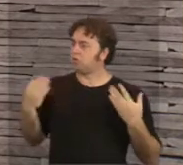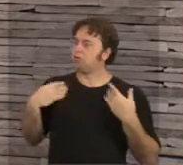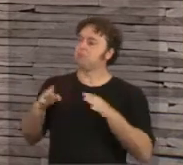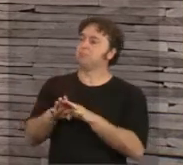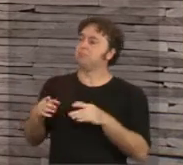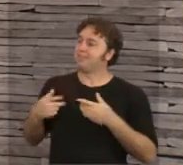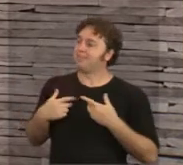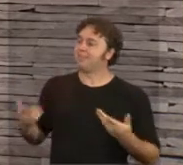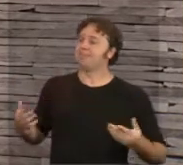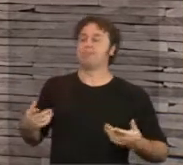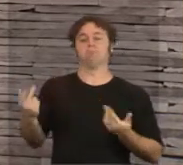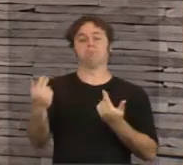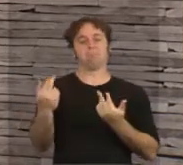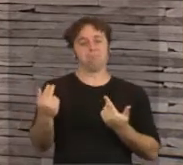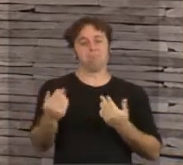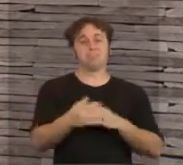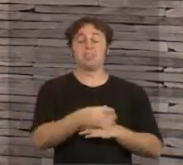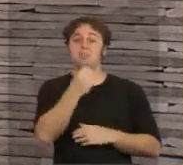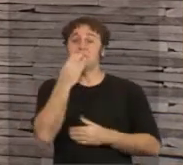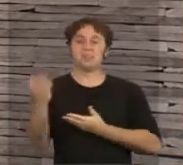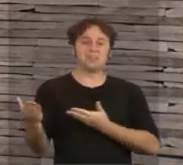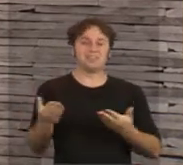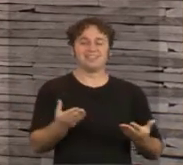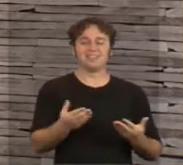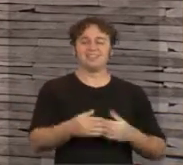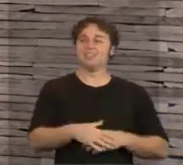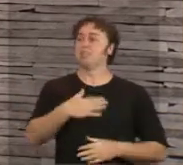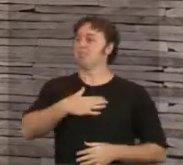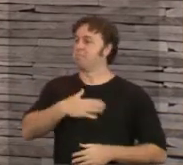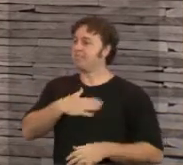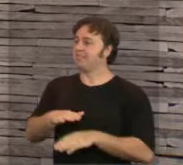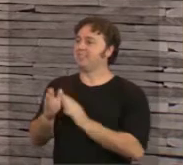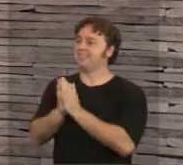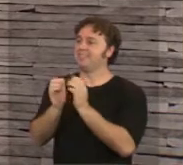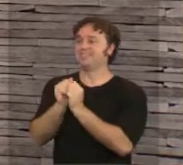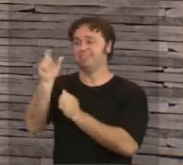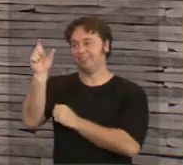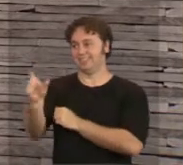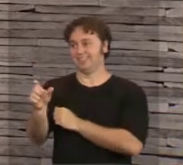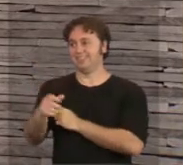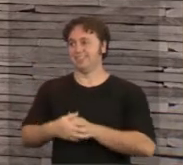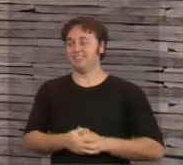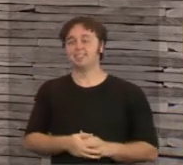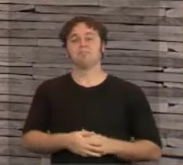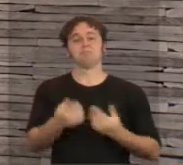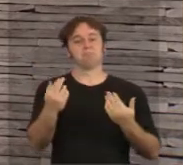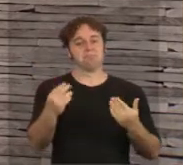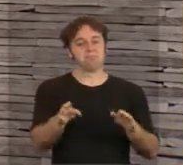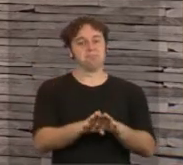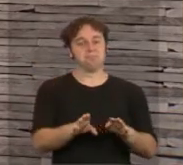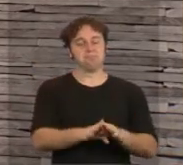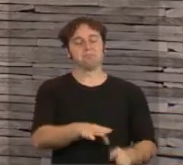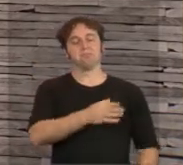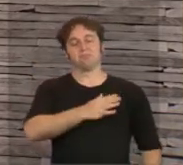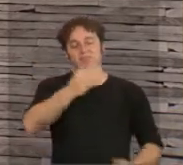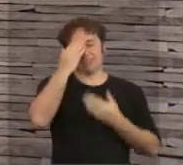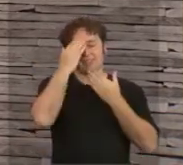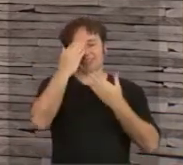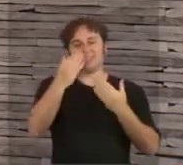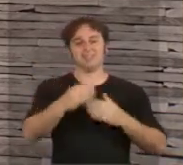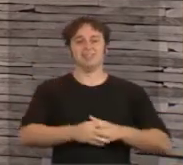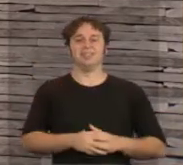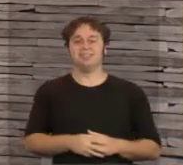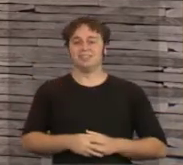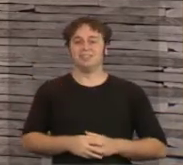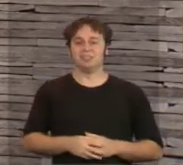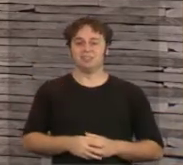É recíproca, meu anjo. Seja muito bem-vinda. É um prazer rezar o texto com vocês. Eu digo de coração sincero que o prazer também é